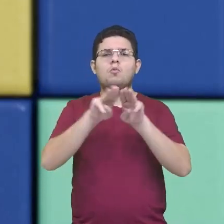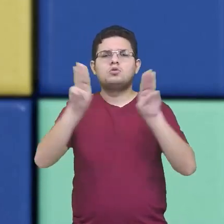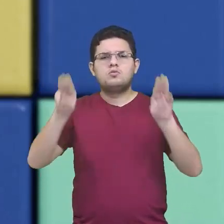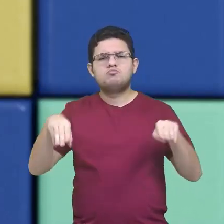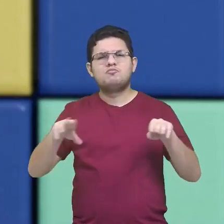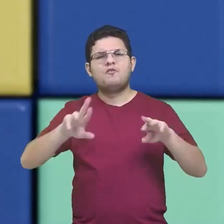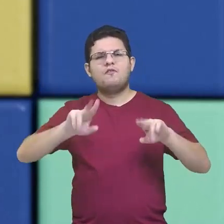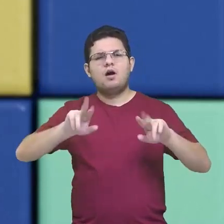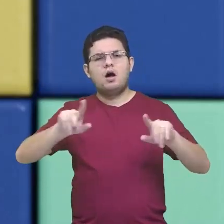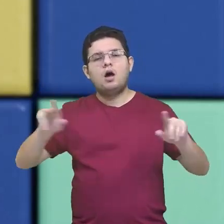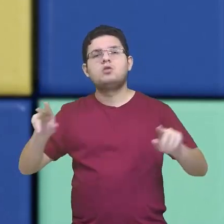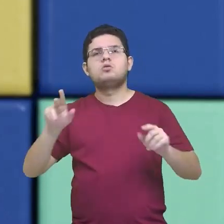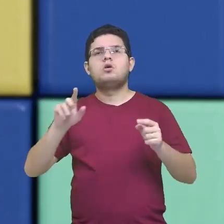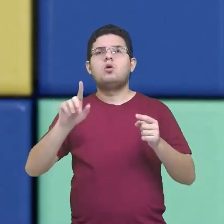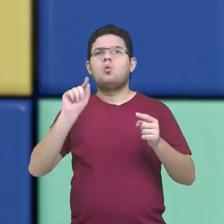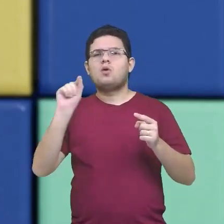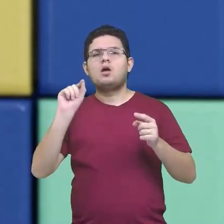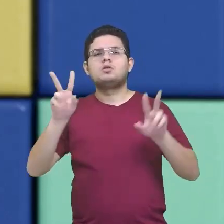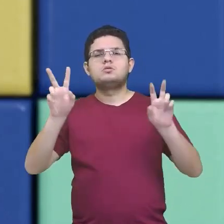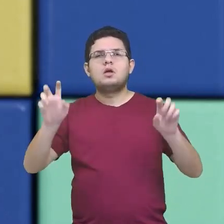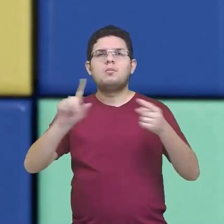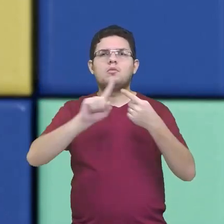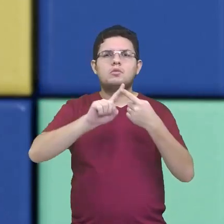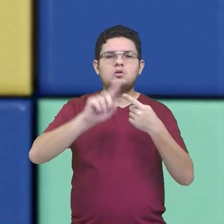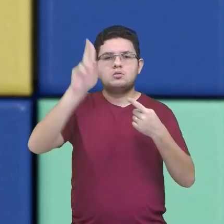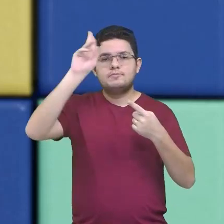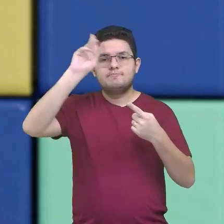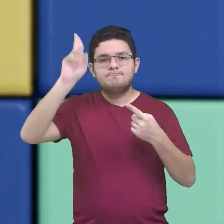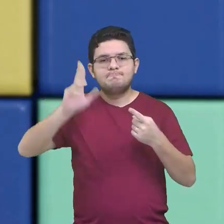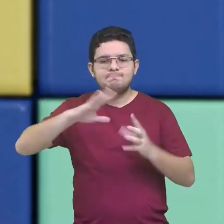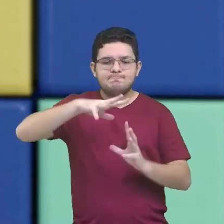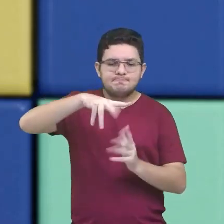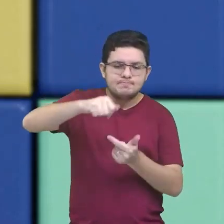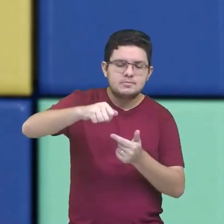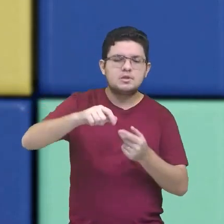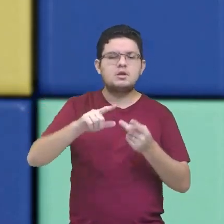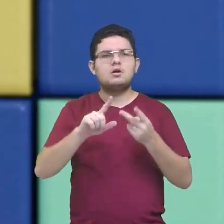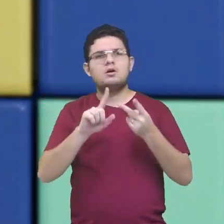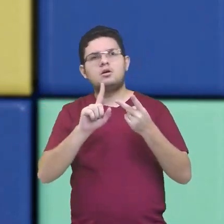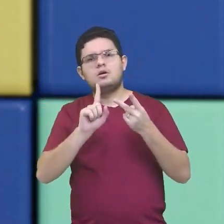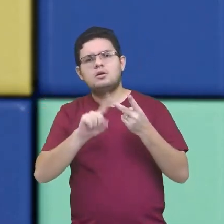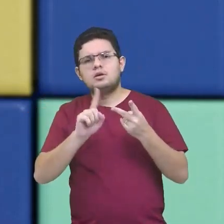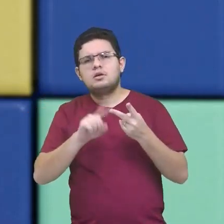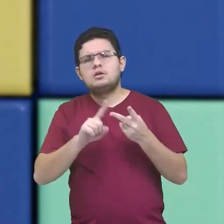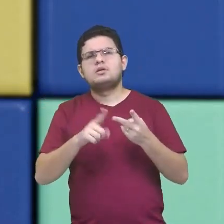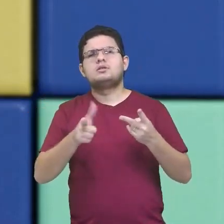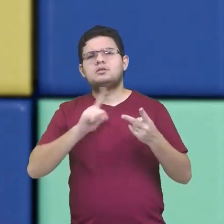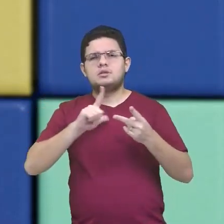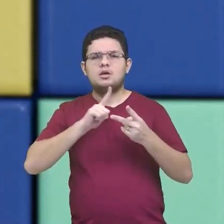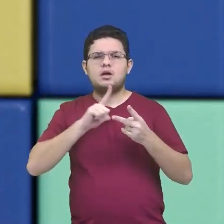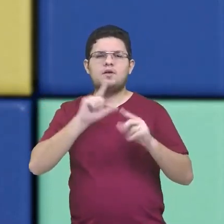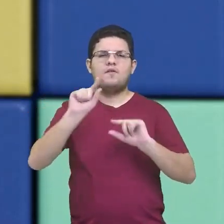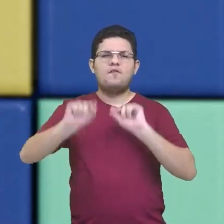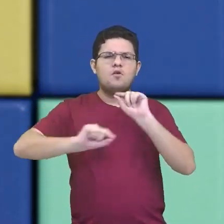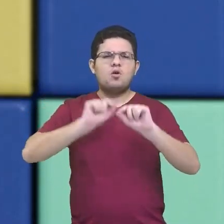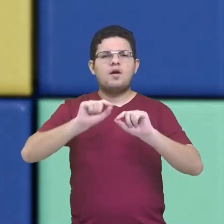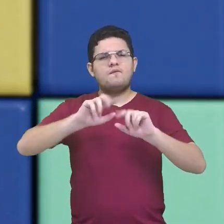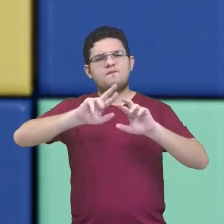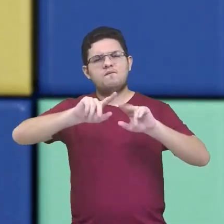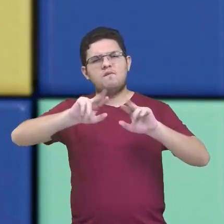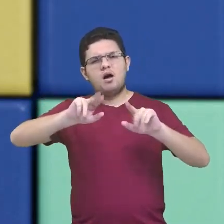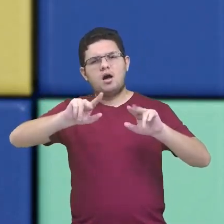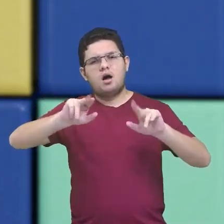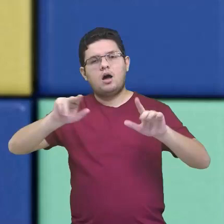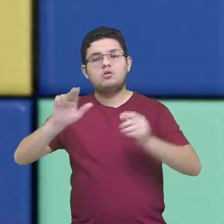história da Terra, da natureza, museus que concentram aí obras de artes que são famosas,